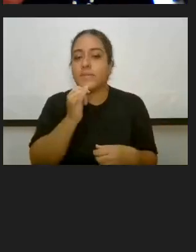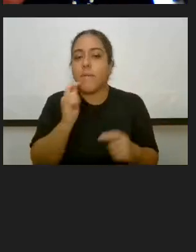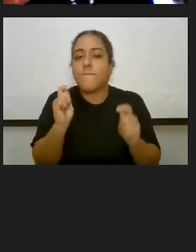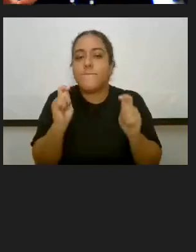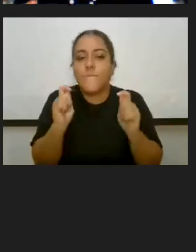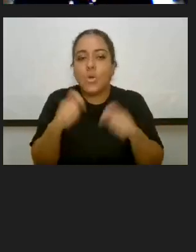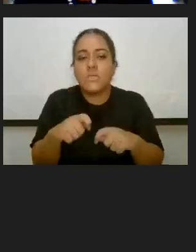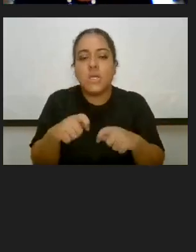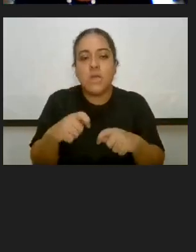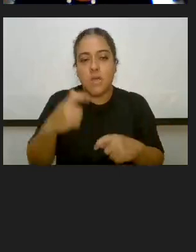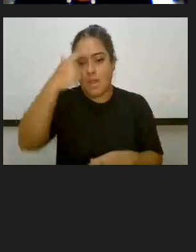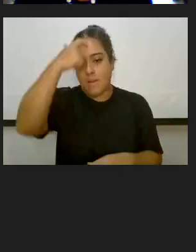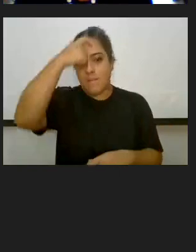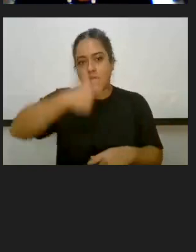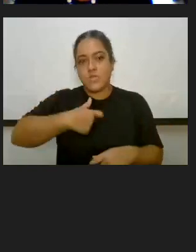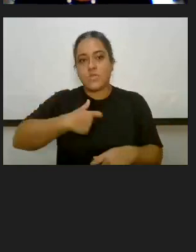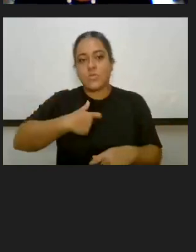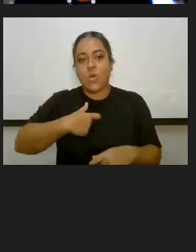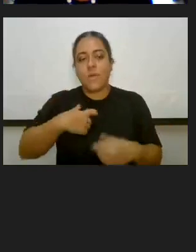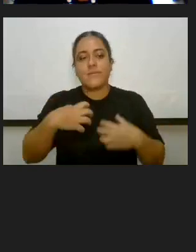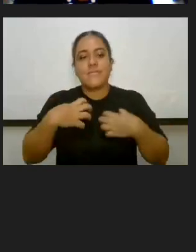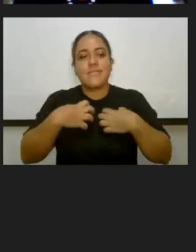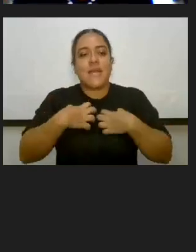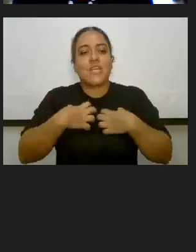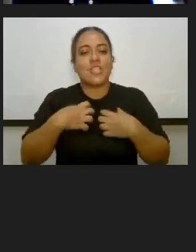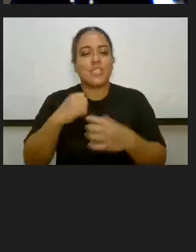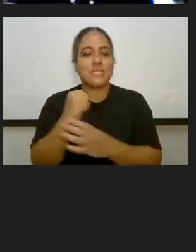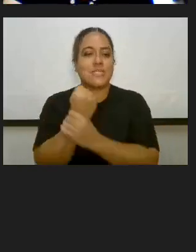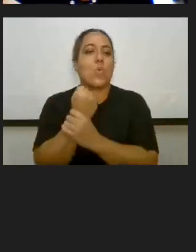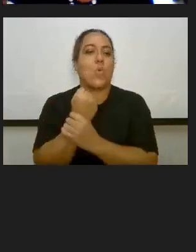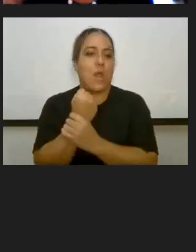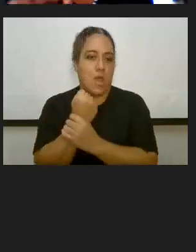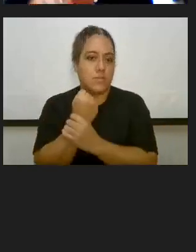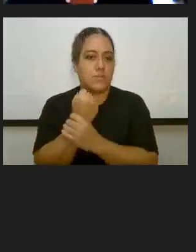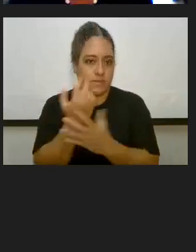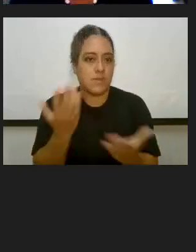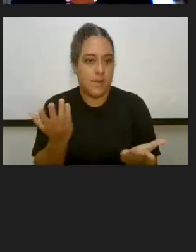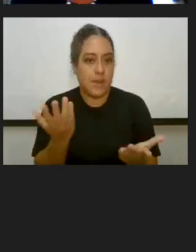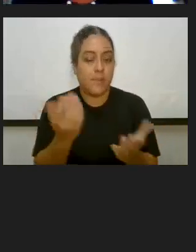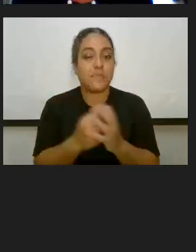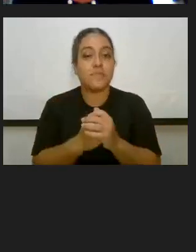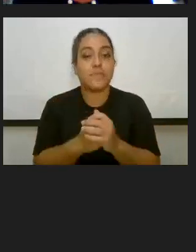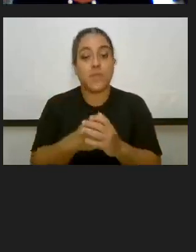pessoa se sentir segura pelo que ela é